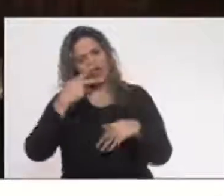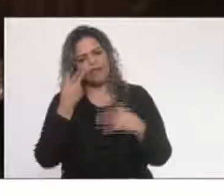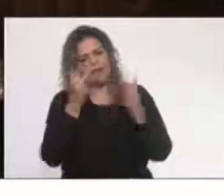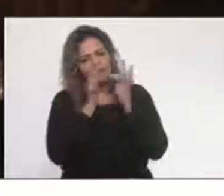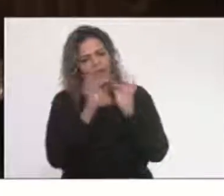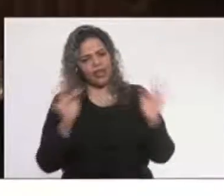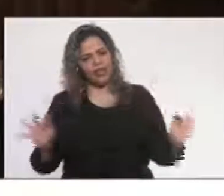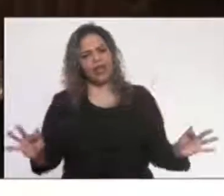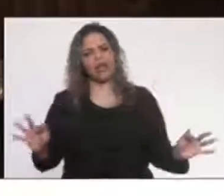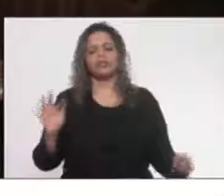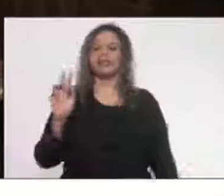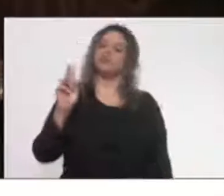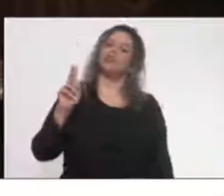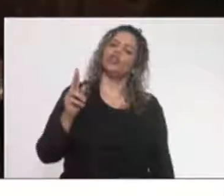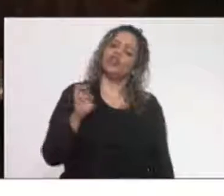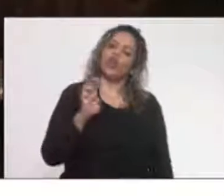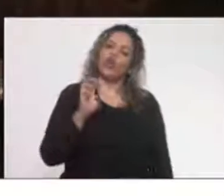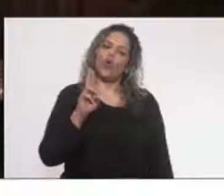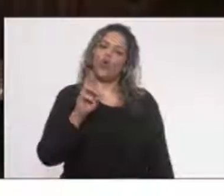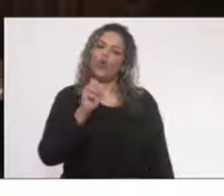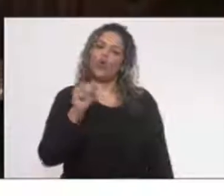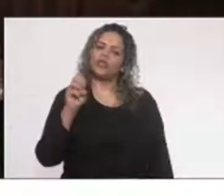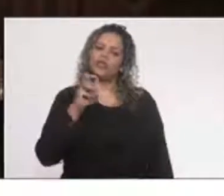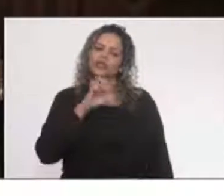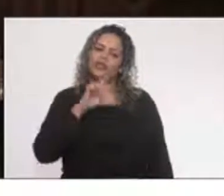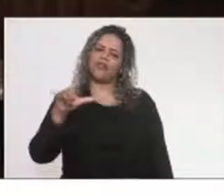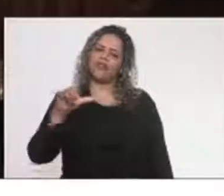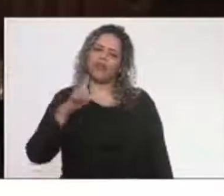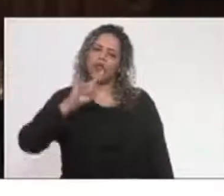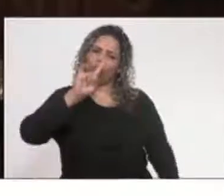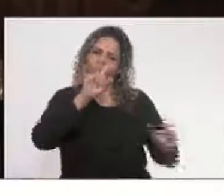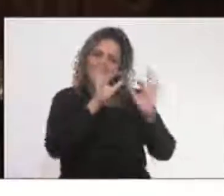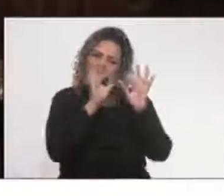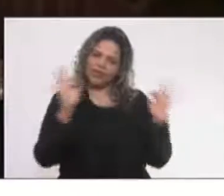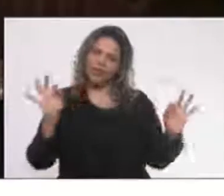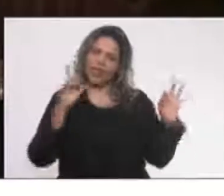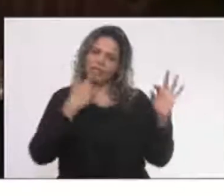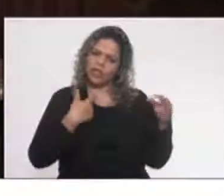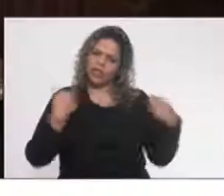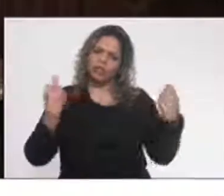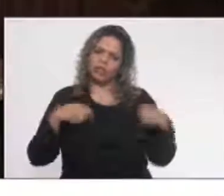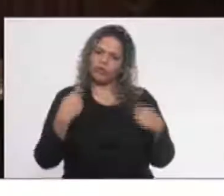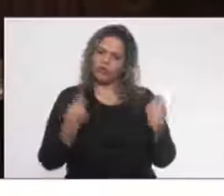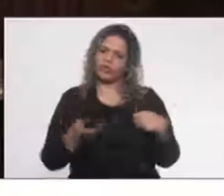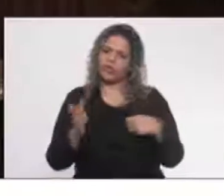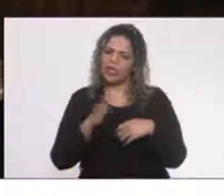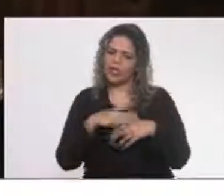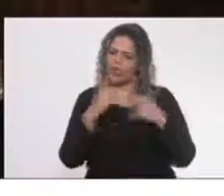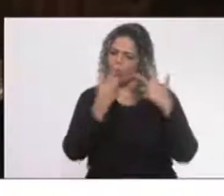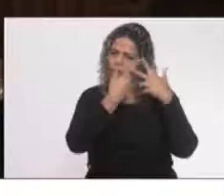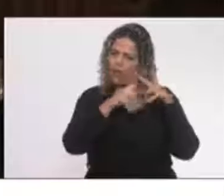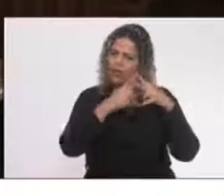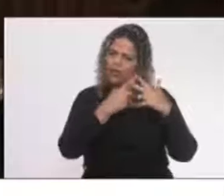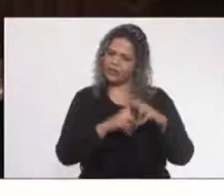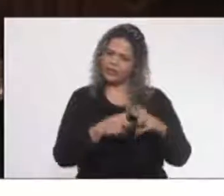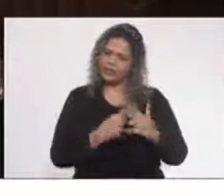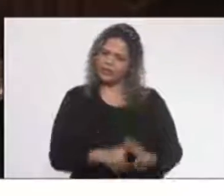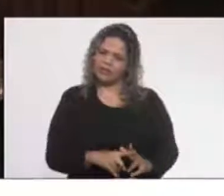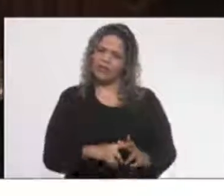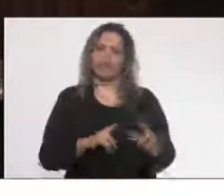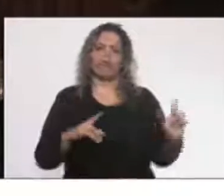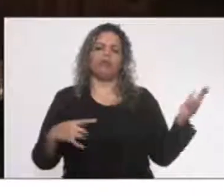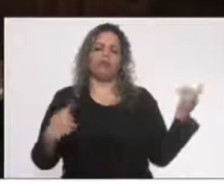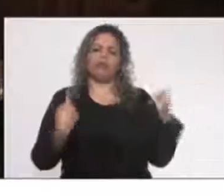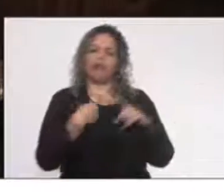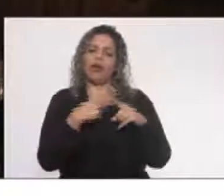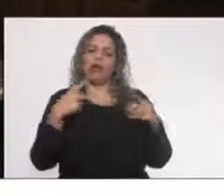frase citando Roosevelt. Uma frase que aí eu tenho que trazer aqui uma correção do